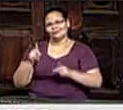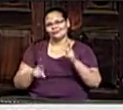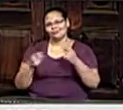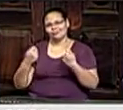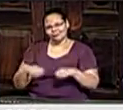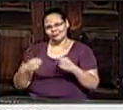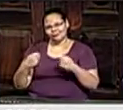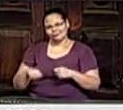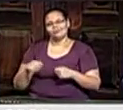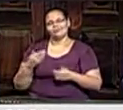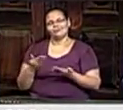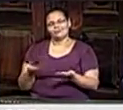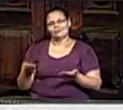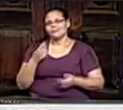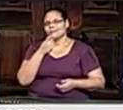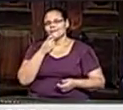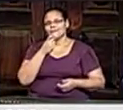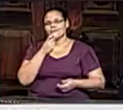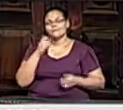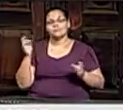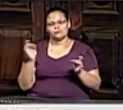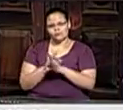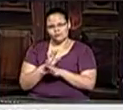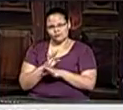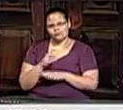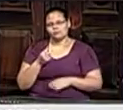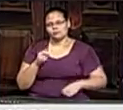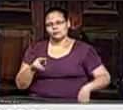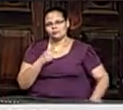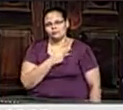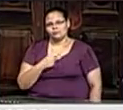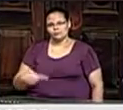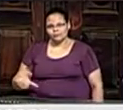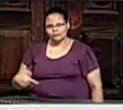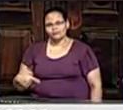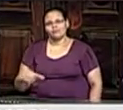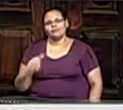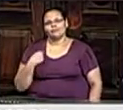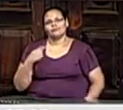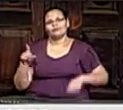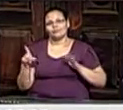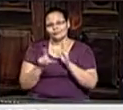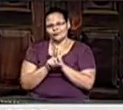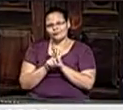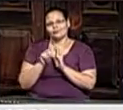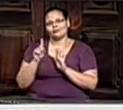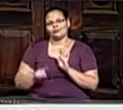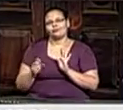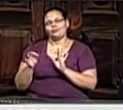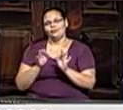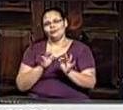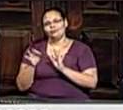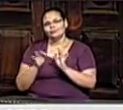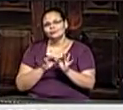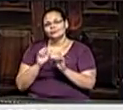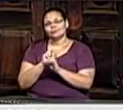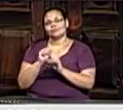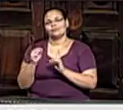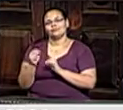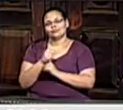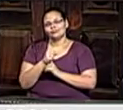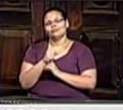necessária? E ainda mais, para concluir, senhor presidente, a lei das organizações